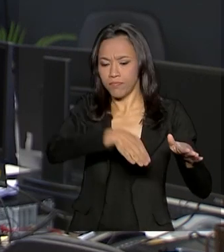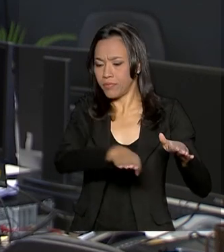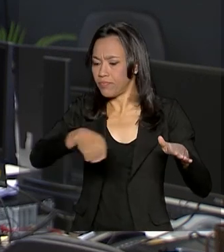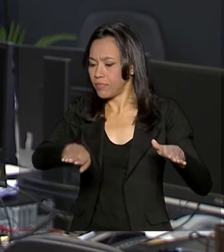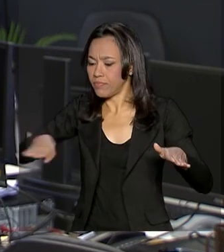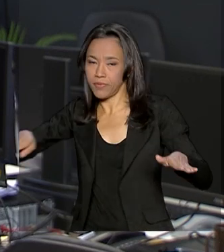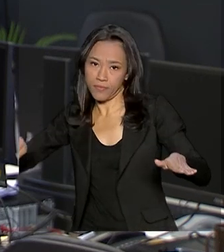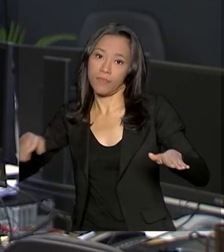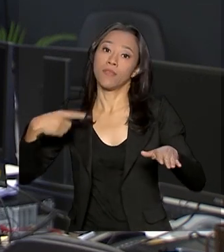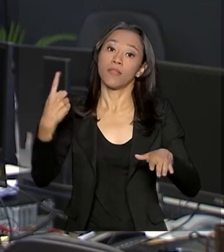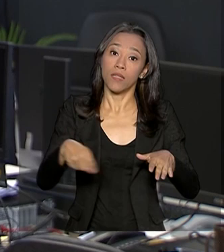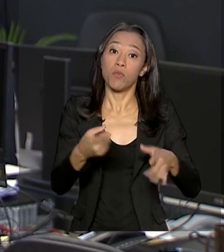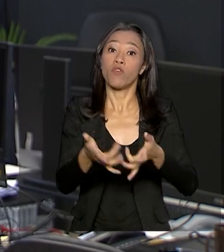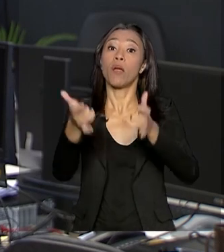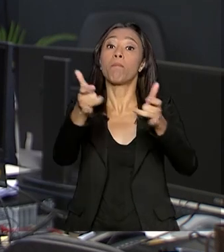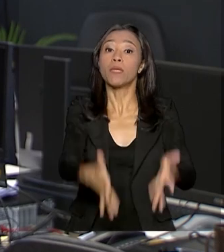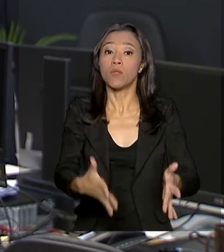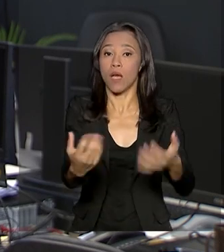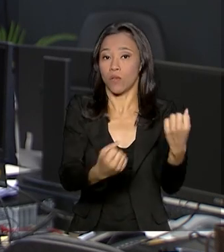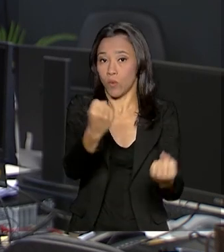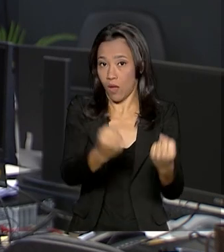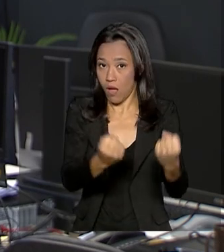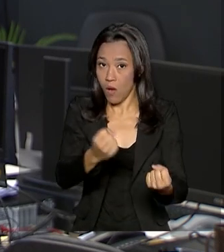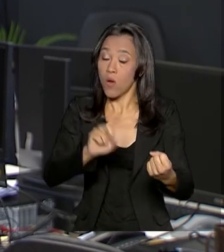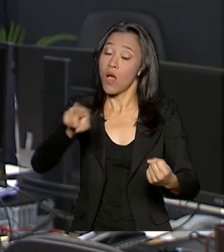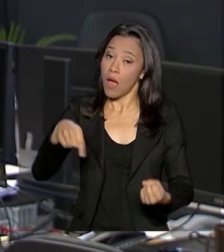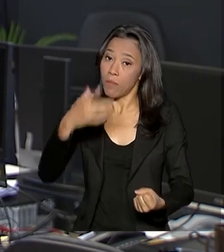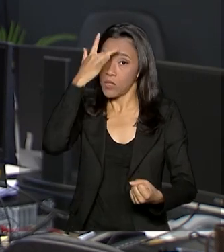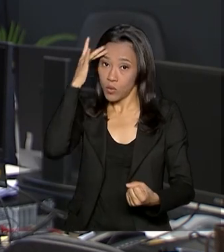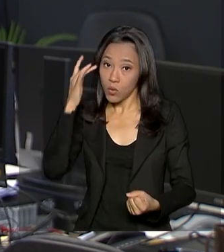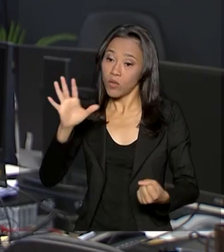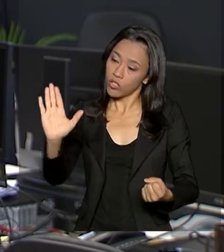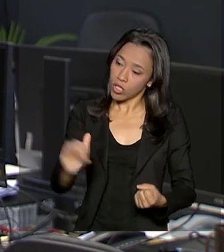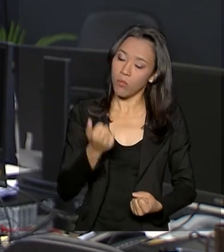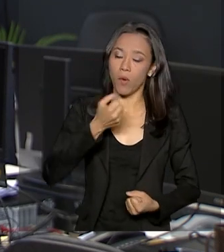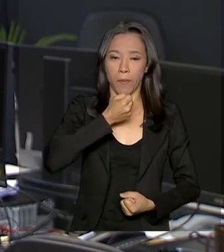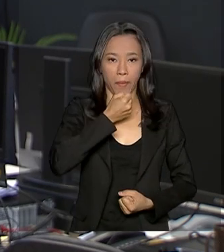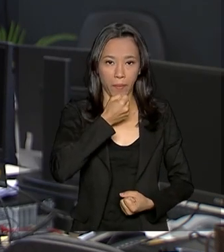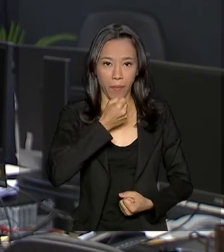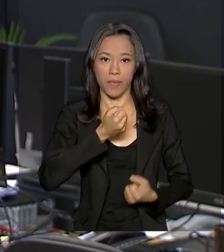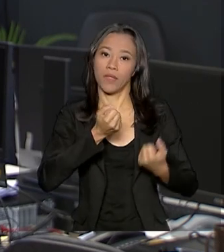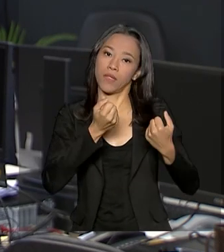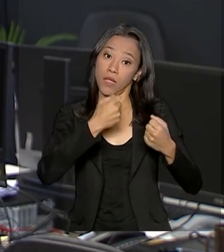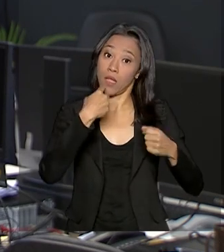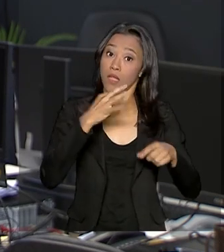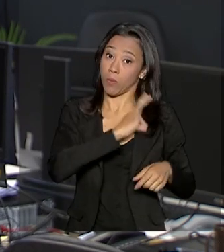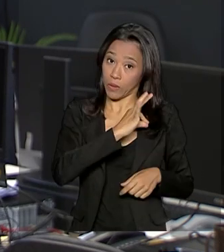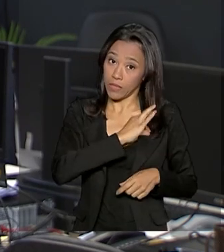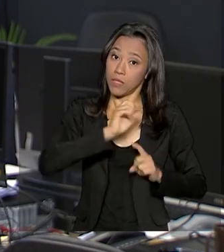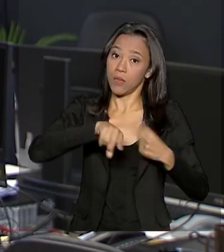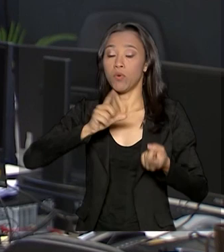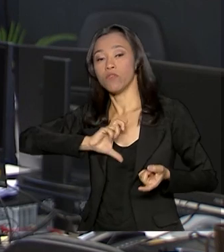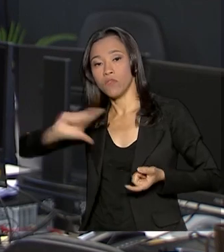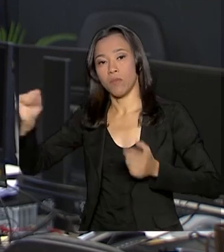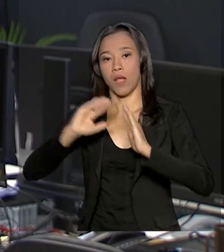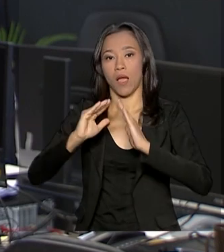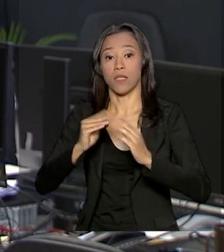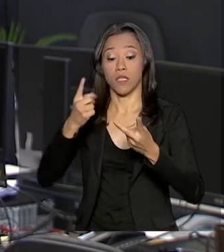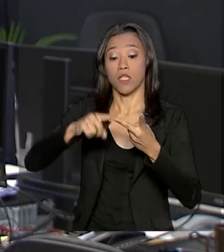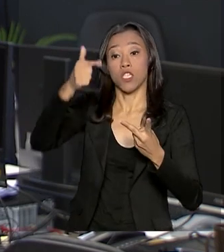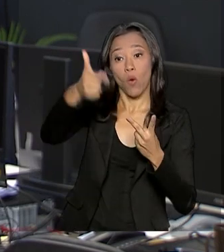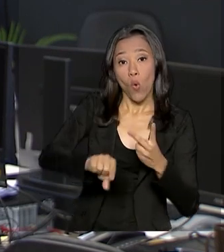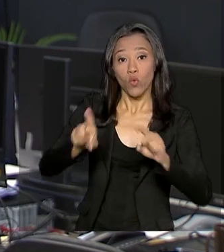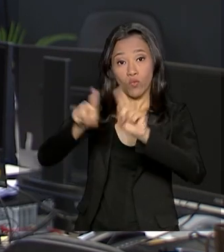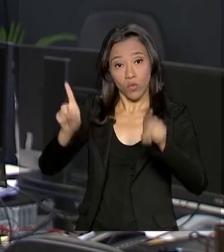foram abandonados o dono prestou depoimento e foi liberado durante a madrugada já o funcionário foi preso em flagrante